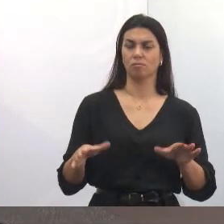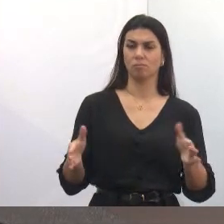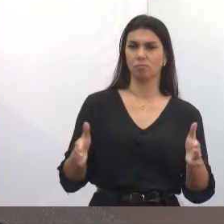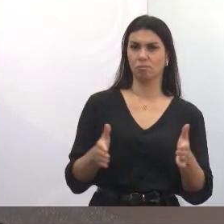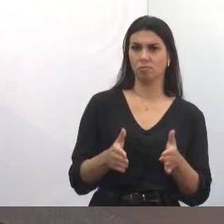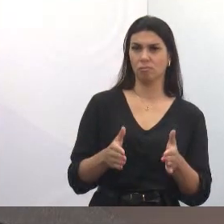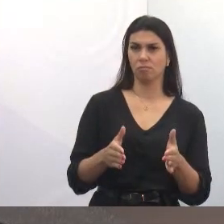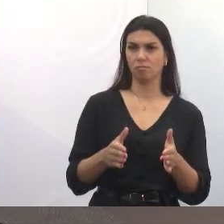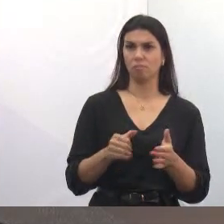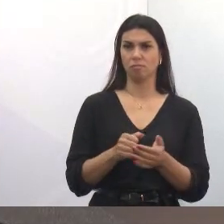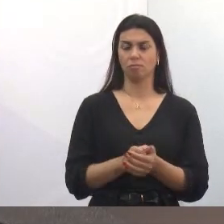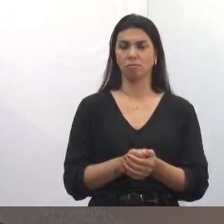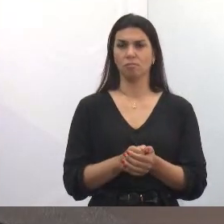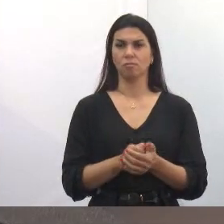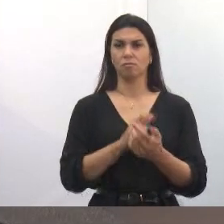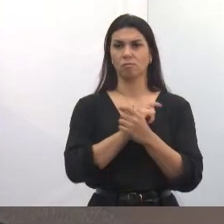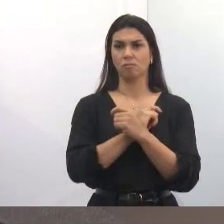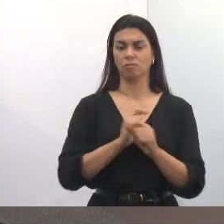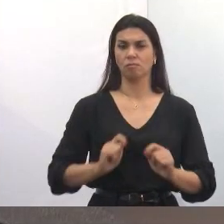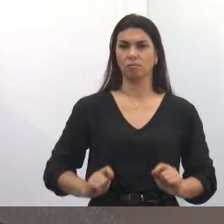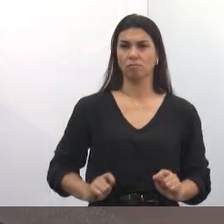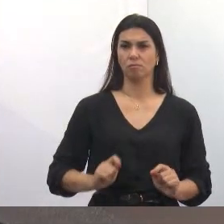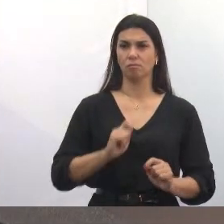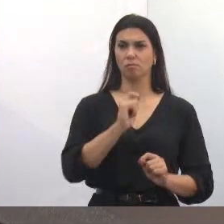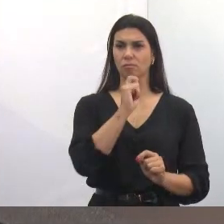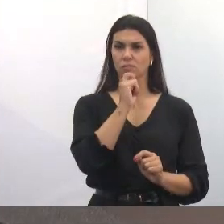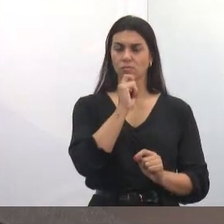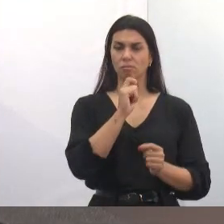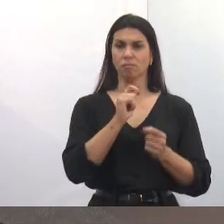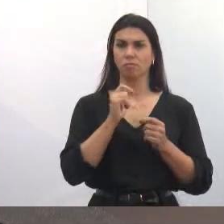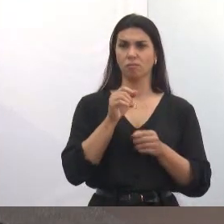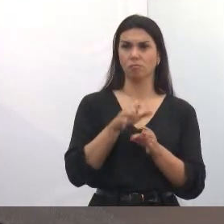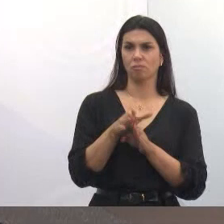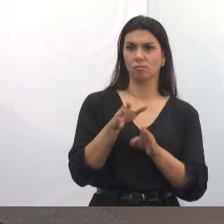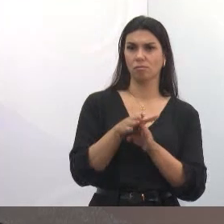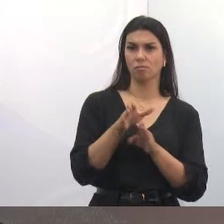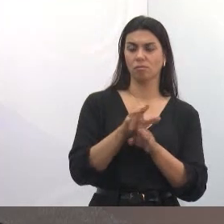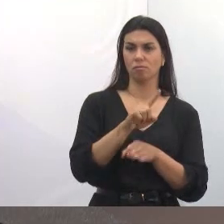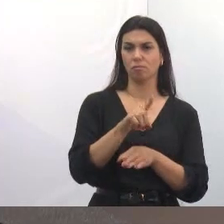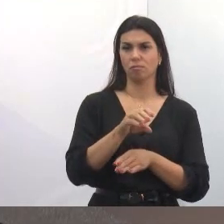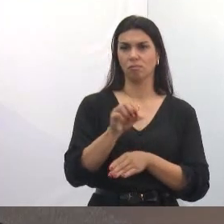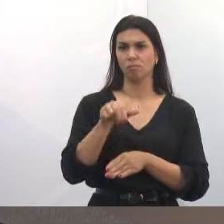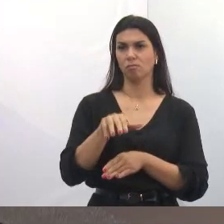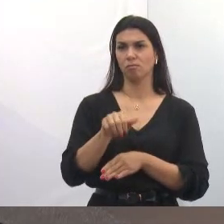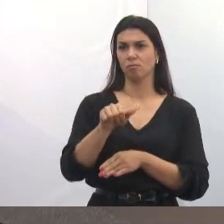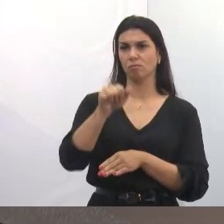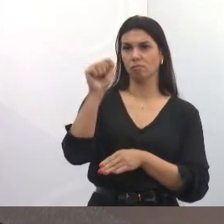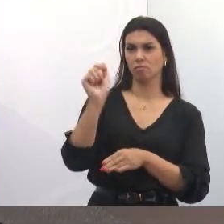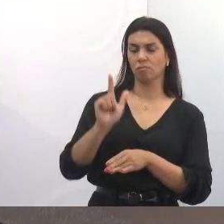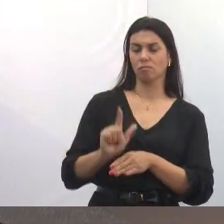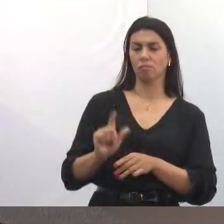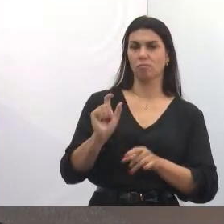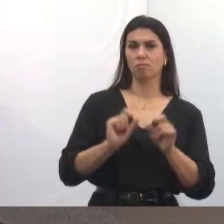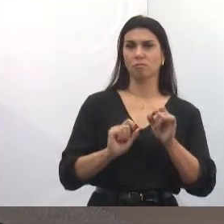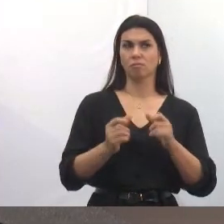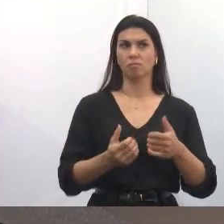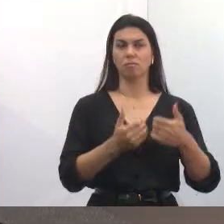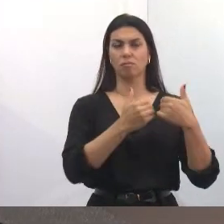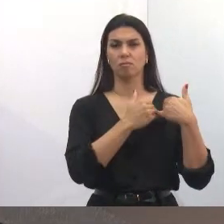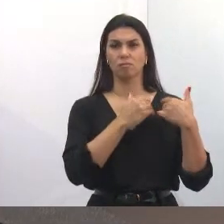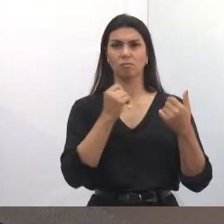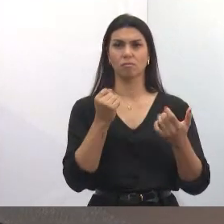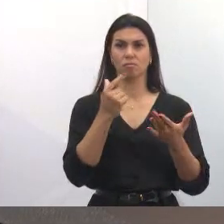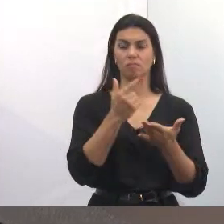que atuam na fiscalização, orientação aos usuários da Zona Azul, de quem é a responsabilidade pelo pagamento